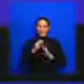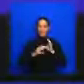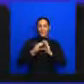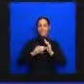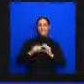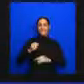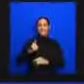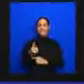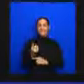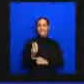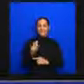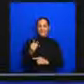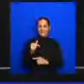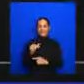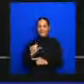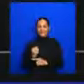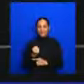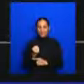esse é o concurso